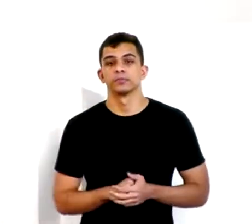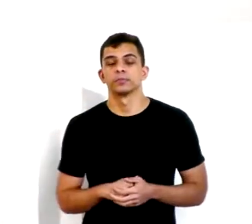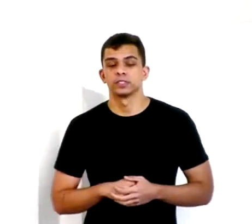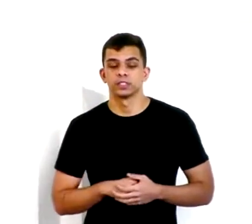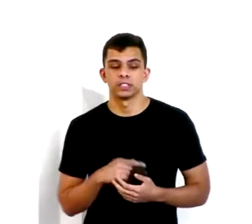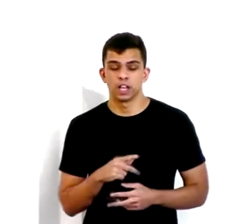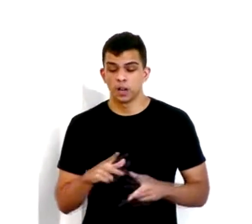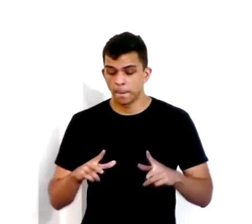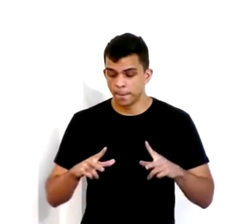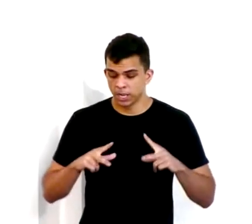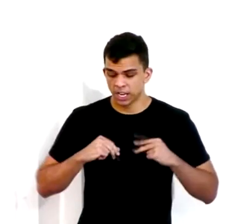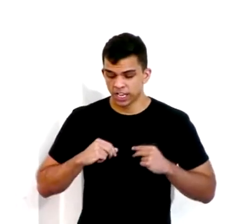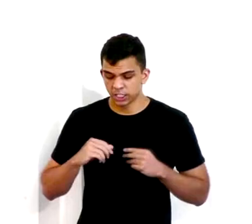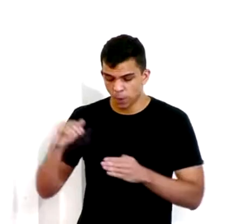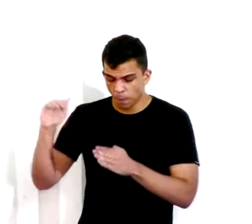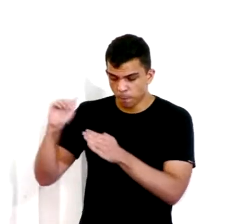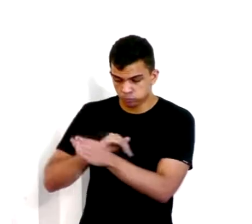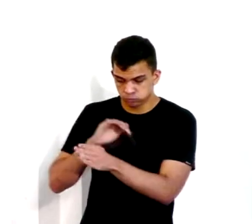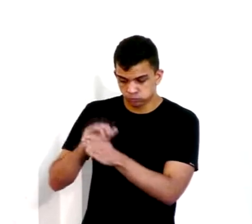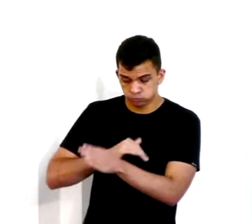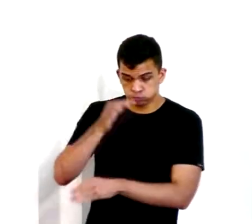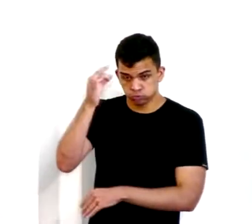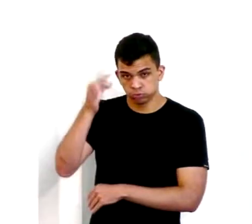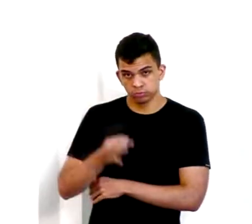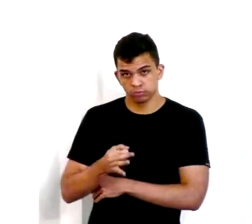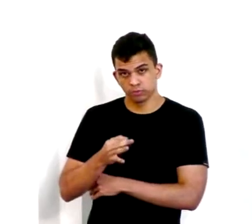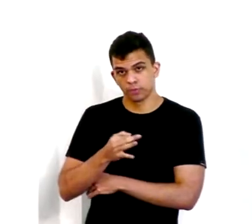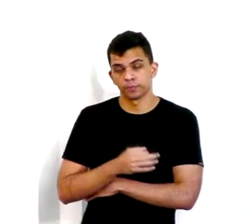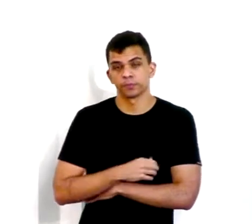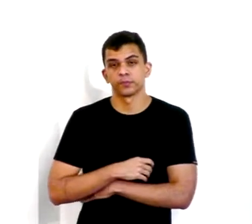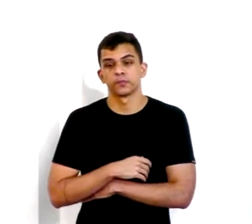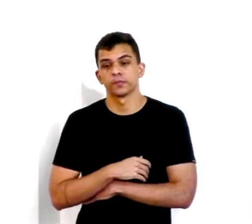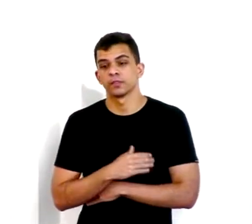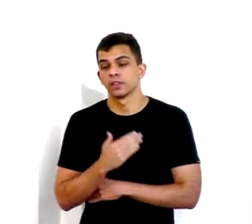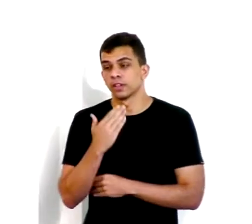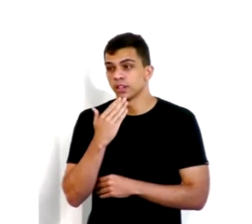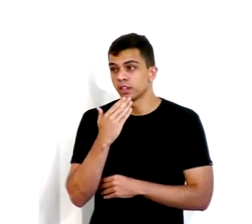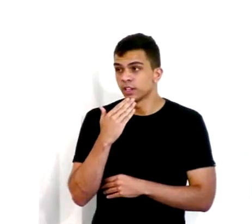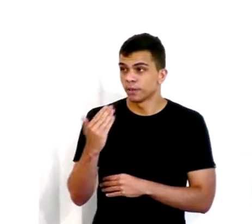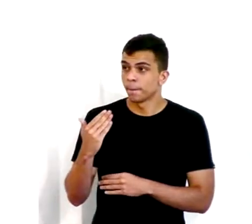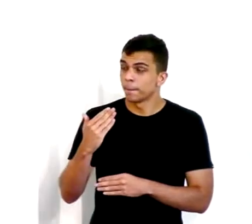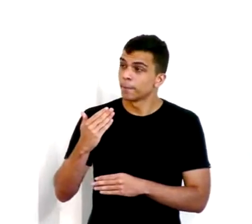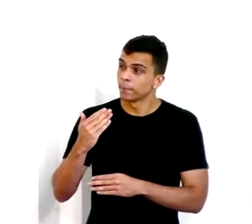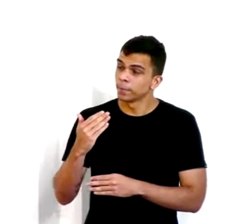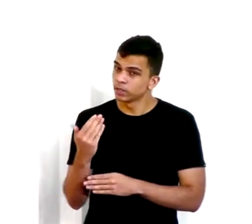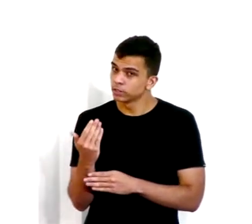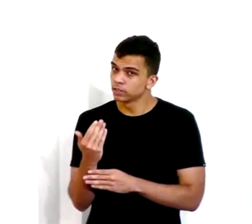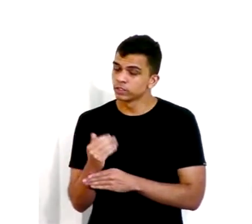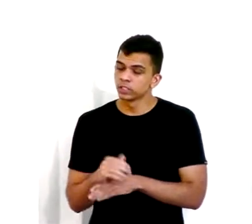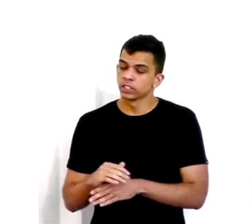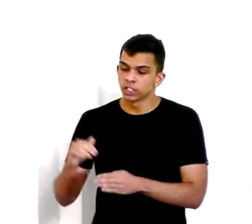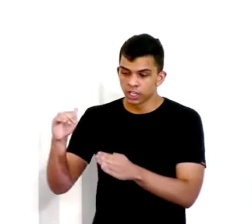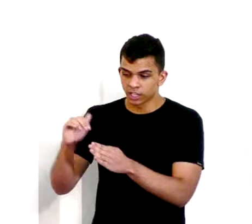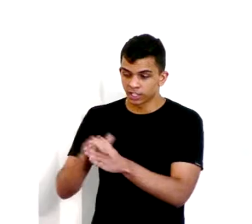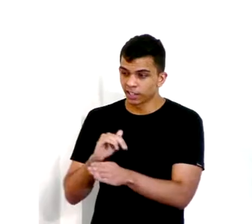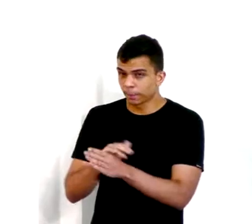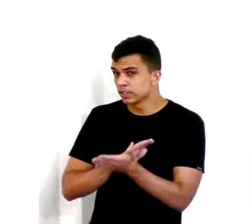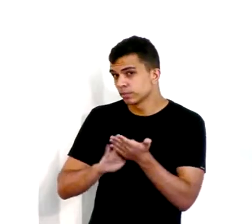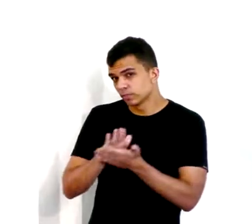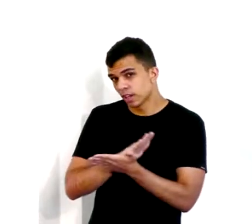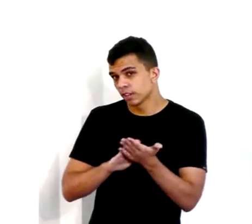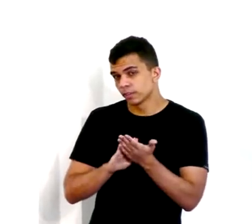ser repreendido, e não pede que a repreensão seja completamente retida, pois pode